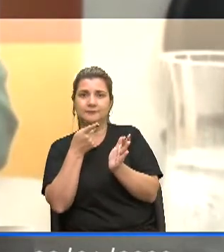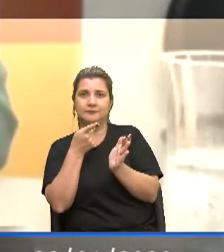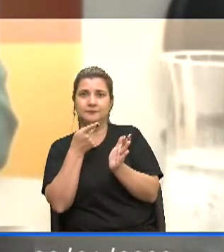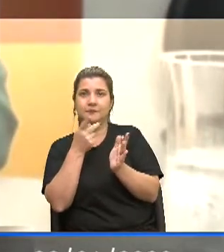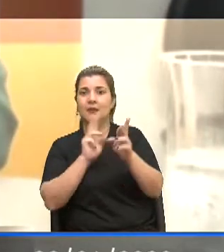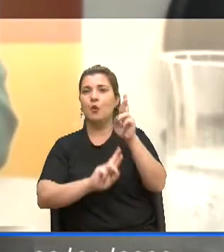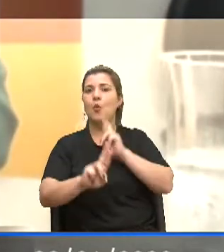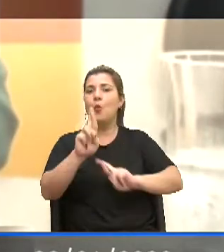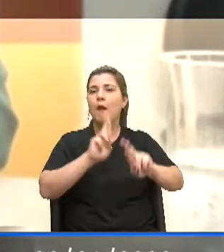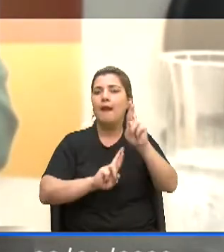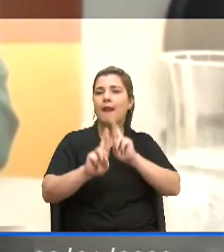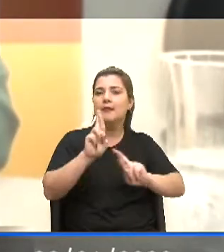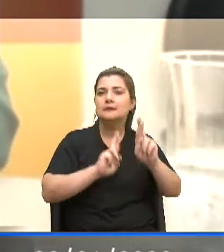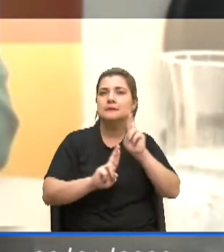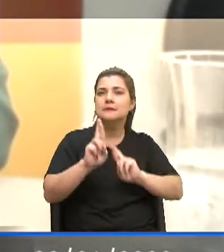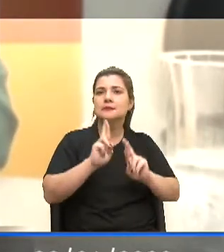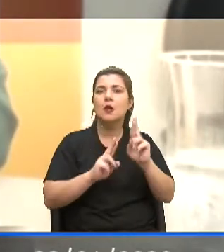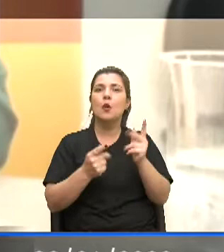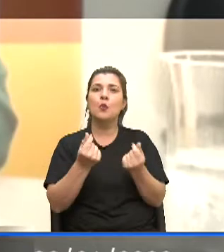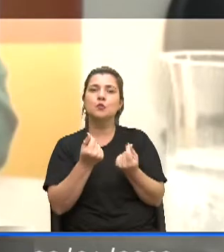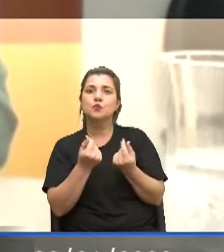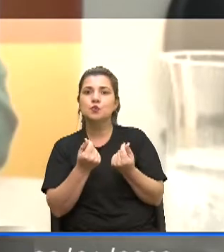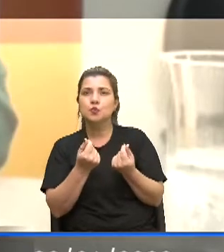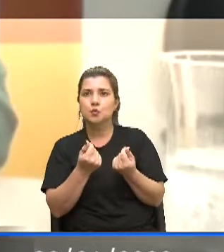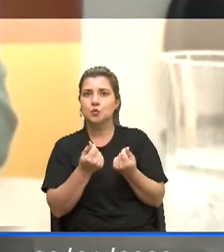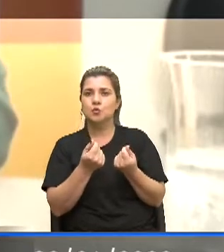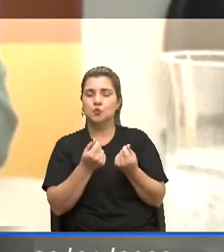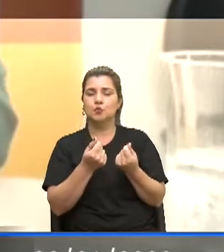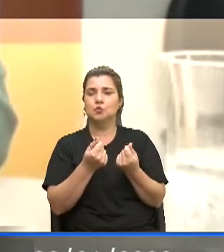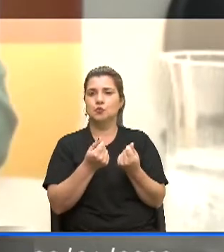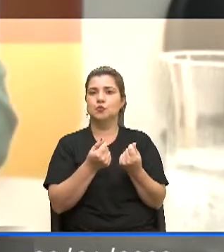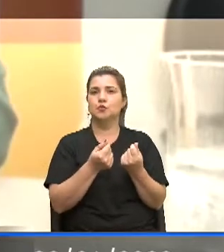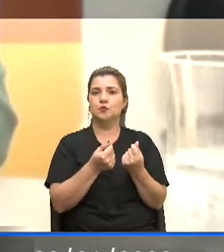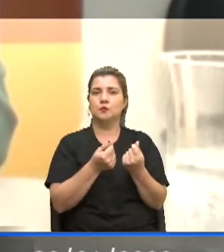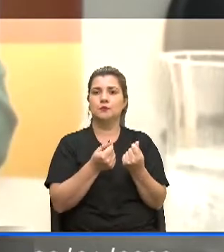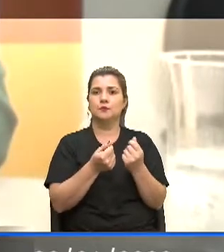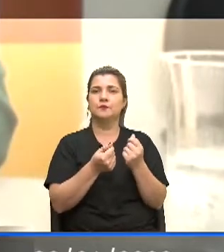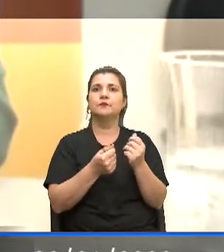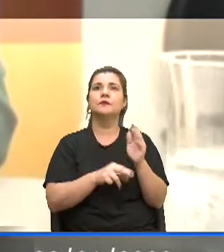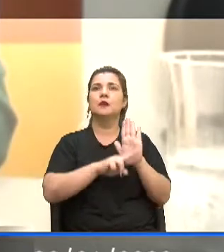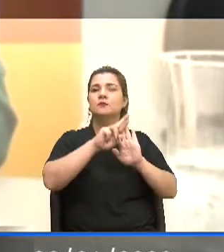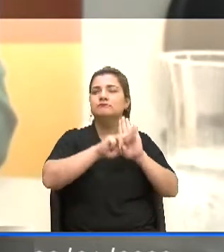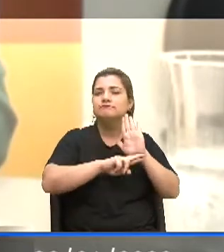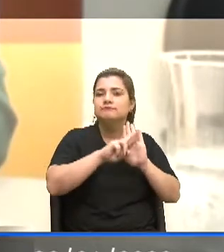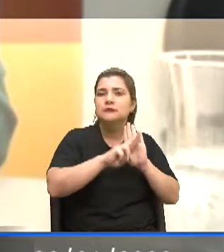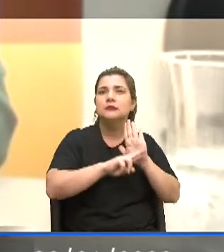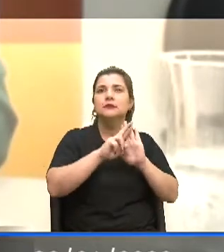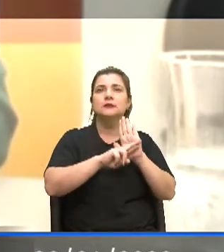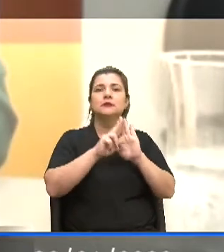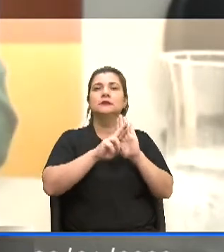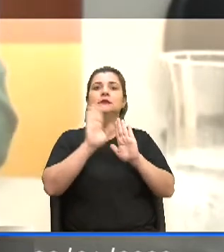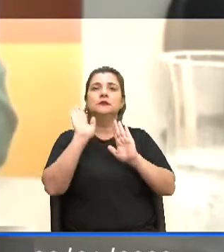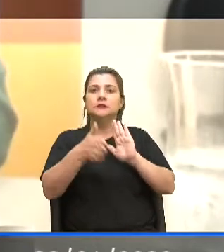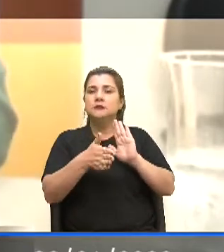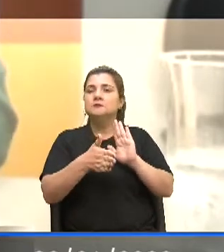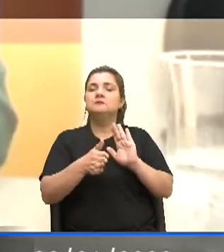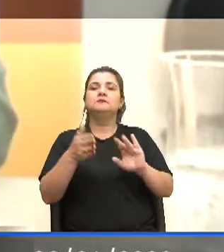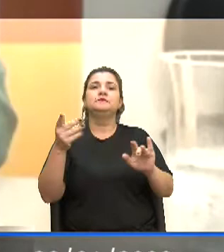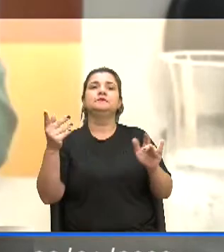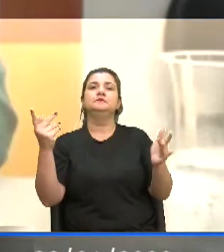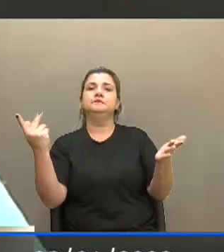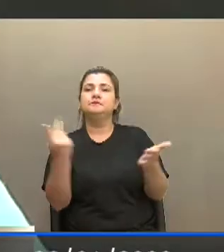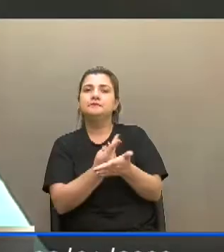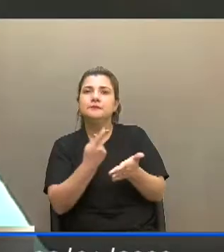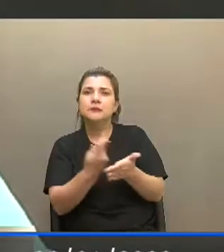é um fenômeno, né, que já está acontecendo nas instituições de cuidado